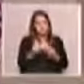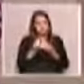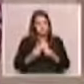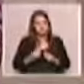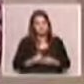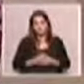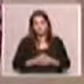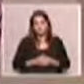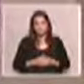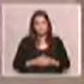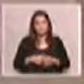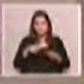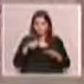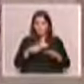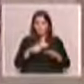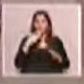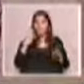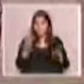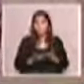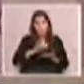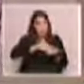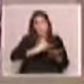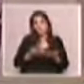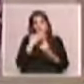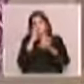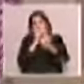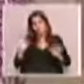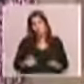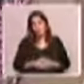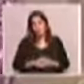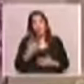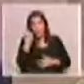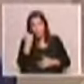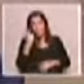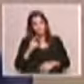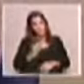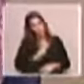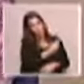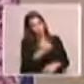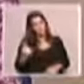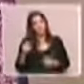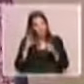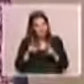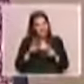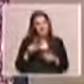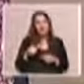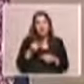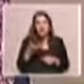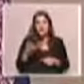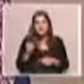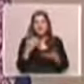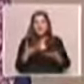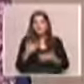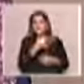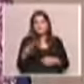Naturalmente. Está a ver, isto uma fatia de palma era maravilhoso. Ainda bem uma. Que sim. Uma para cada um, vai. Isto são quantos gramas? 100 gramas.